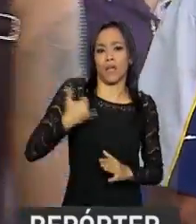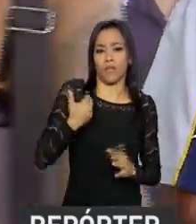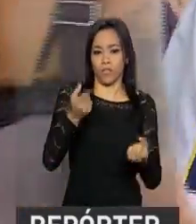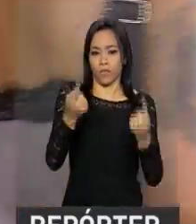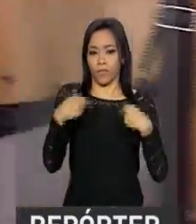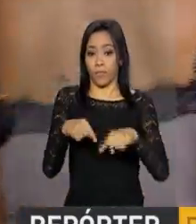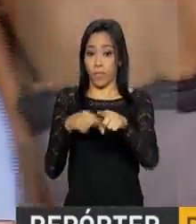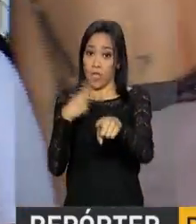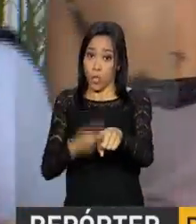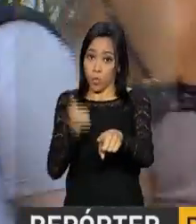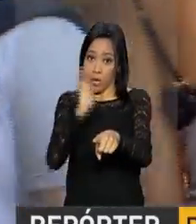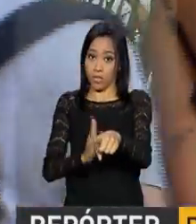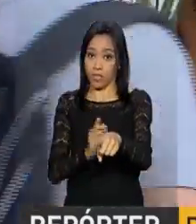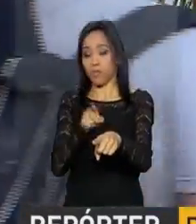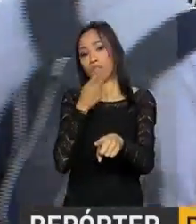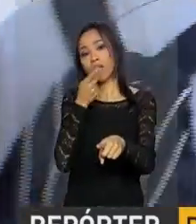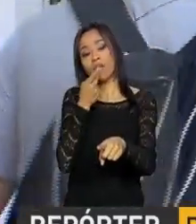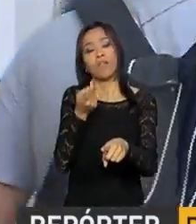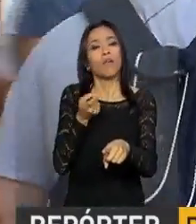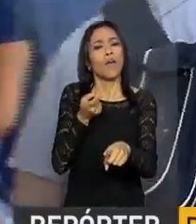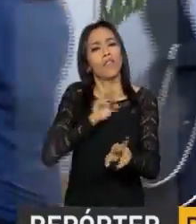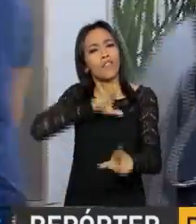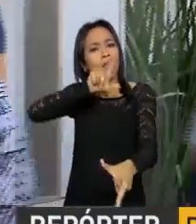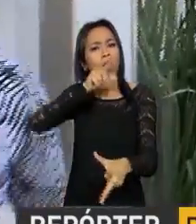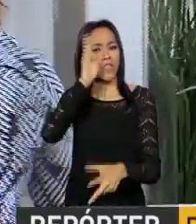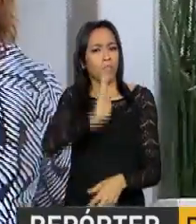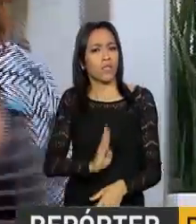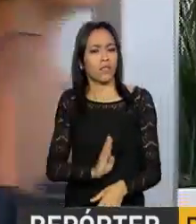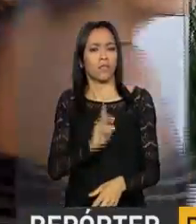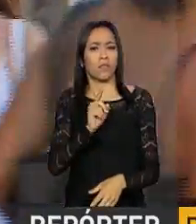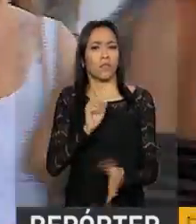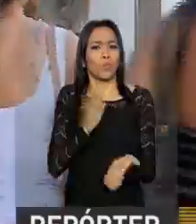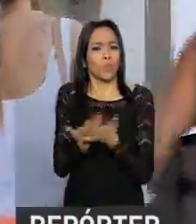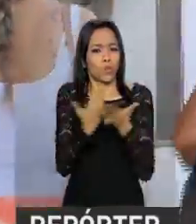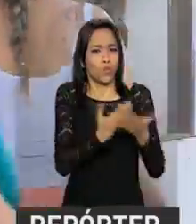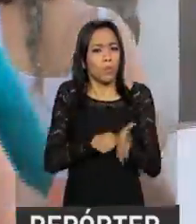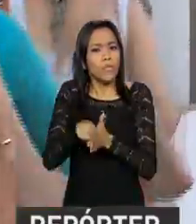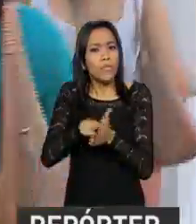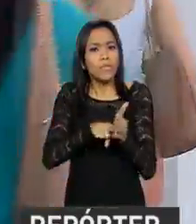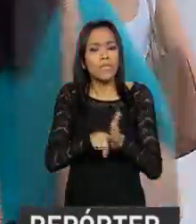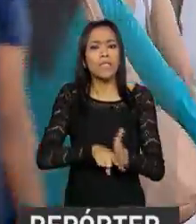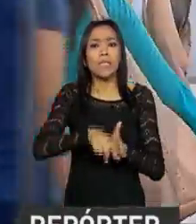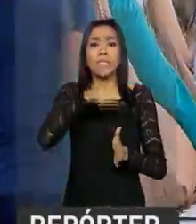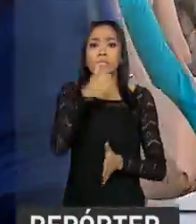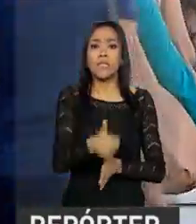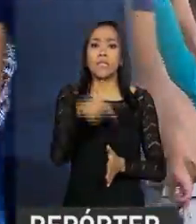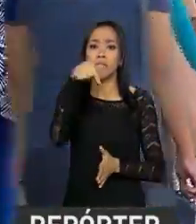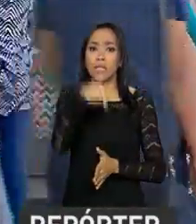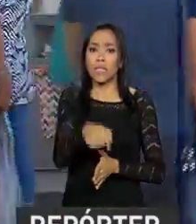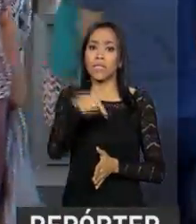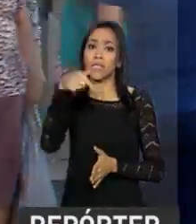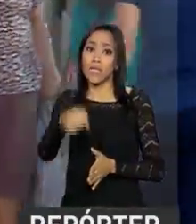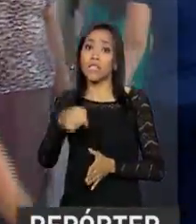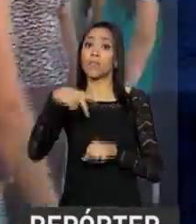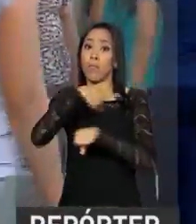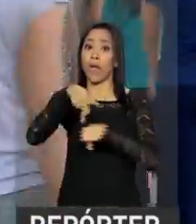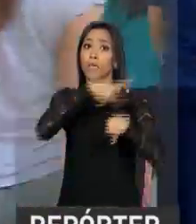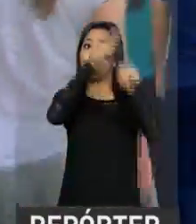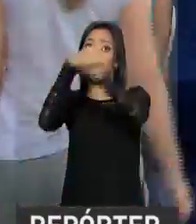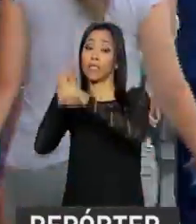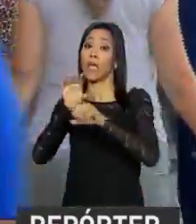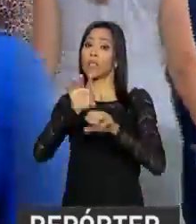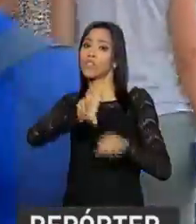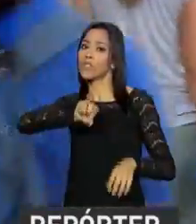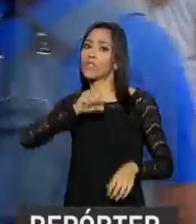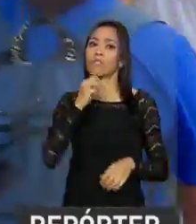que faz do Brasil um país diferente. De acordo com o mesmo estudo que pesquisou 177 países, apenas